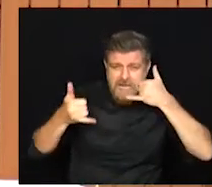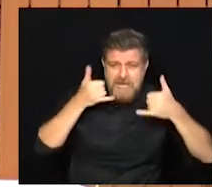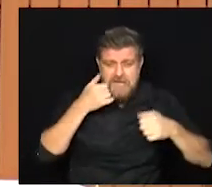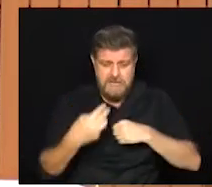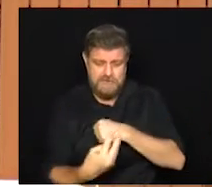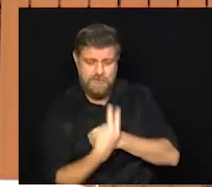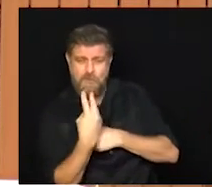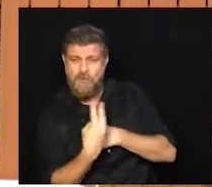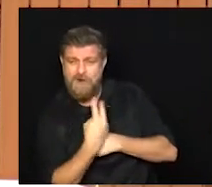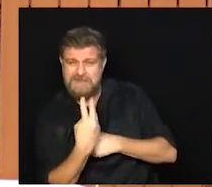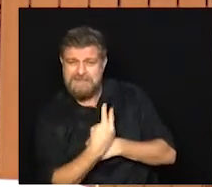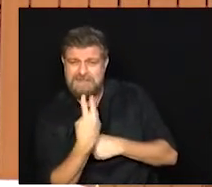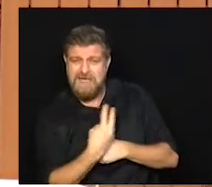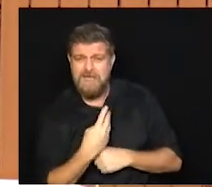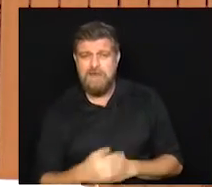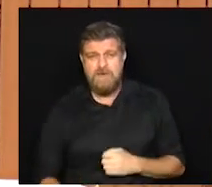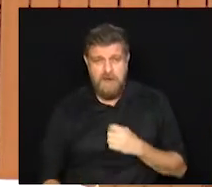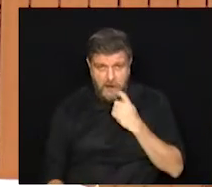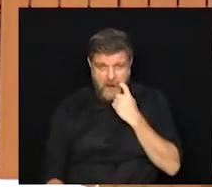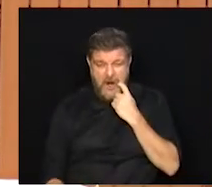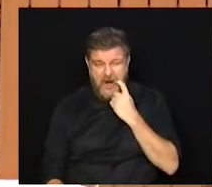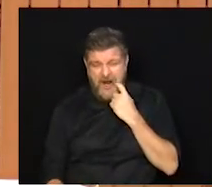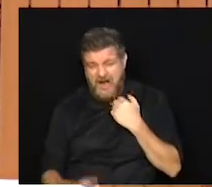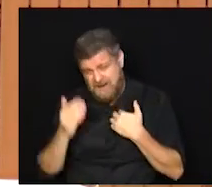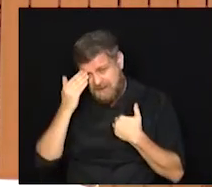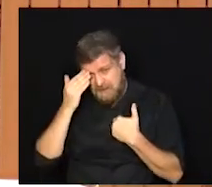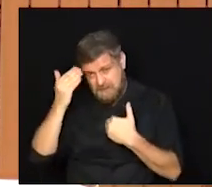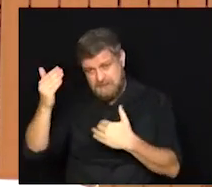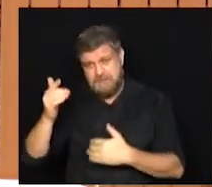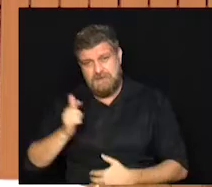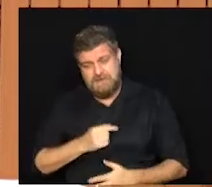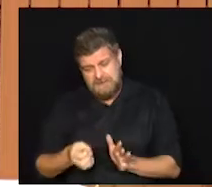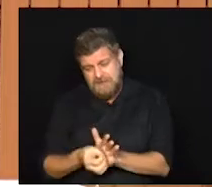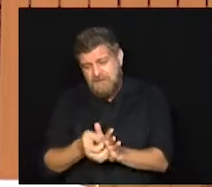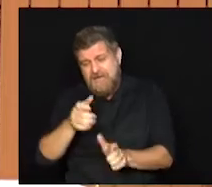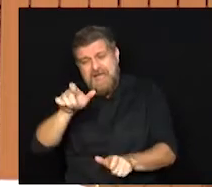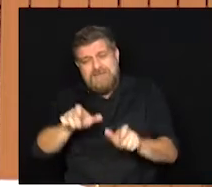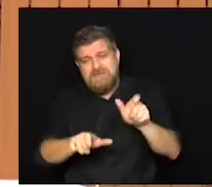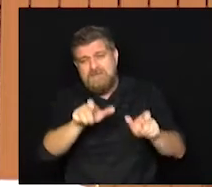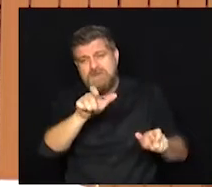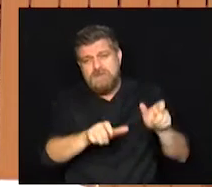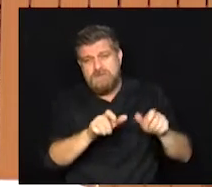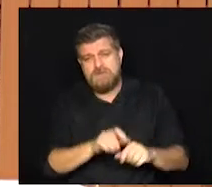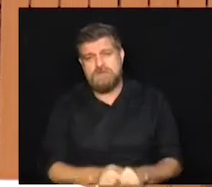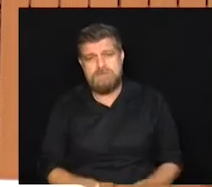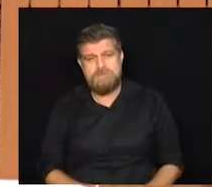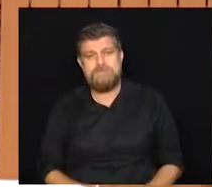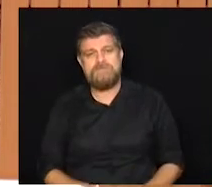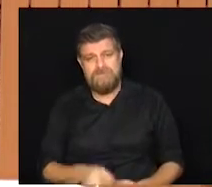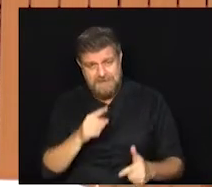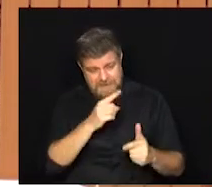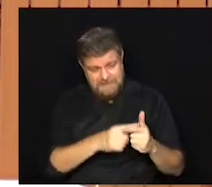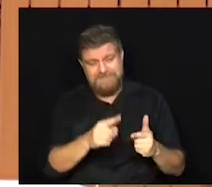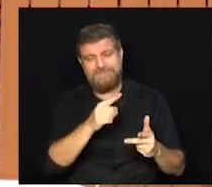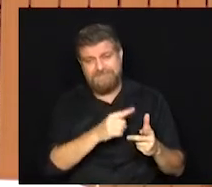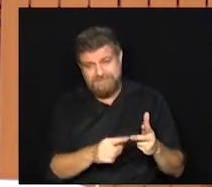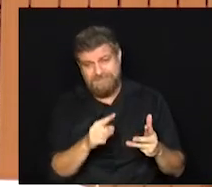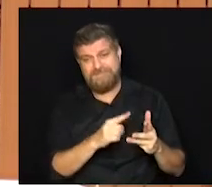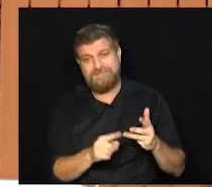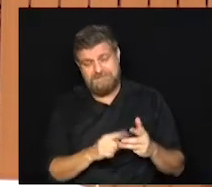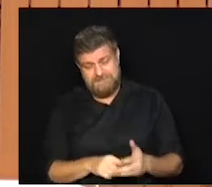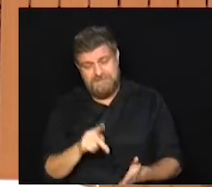suas mensagens aqui, tá? De agradecimento, várias pessoas também falando de alguns problemas, dificuldades